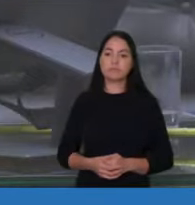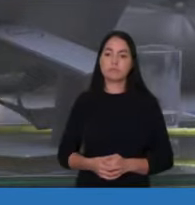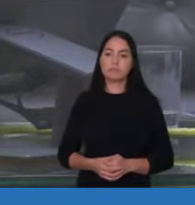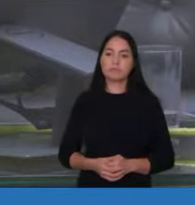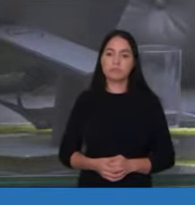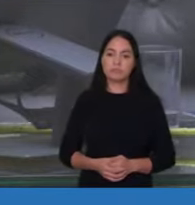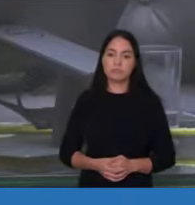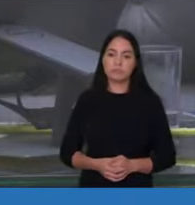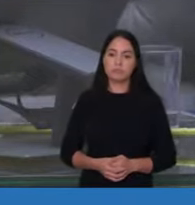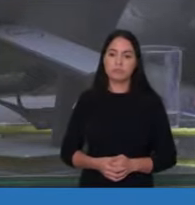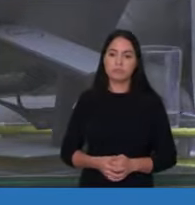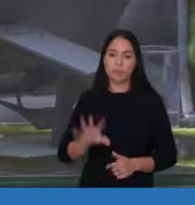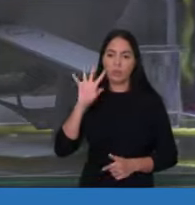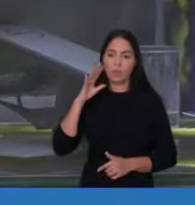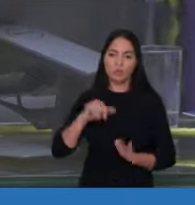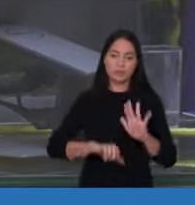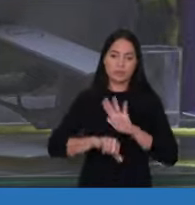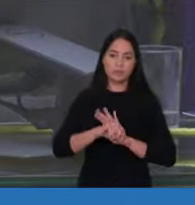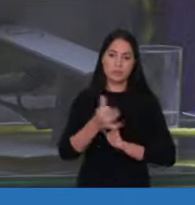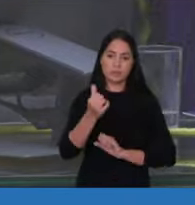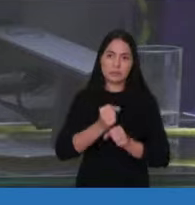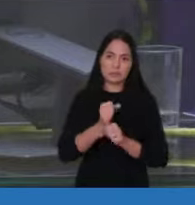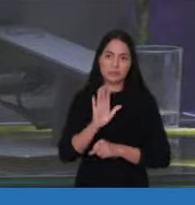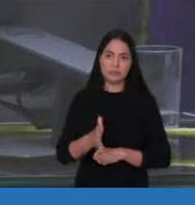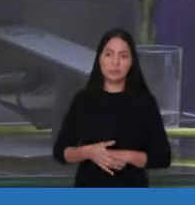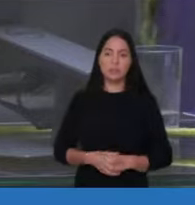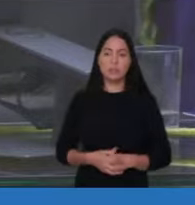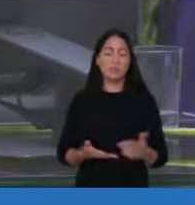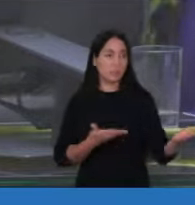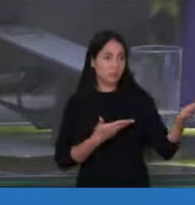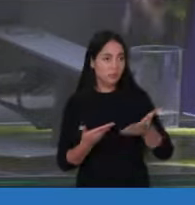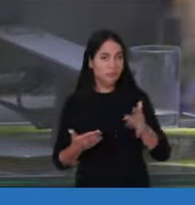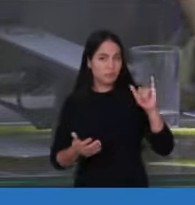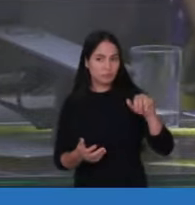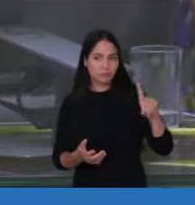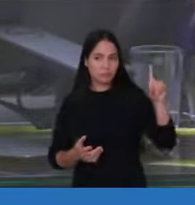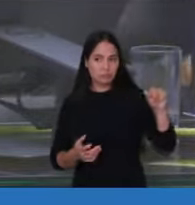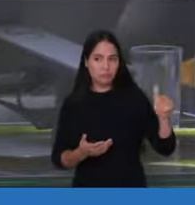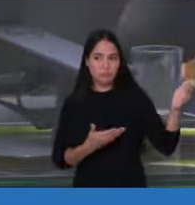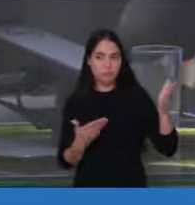Igualdade Racial, por favor, referência também para nós do Movimento Negro.